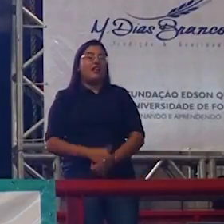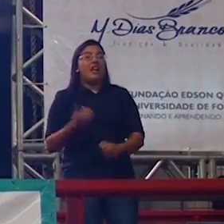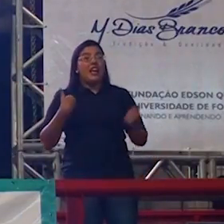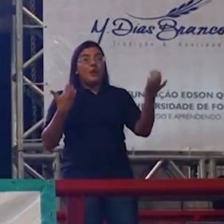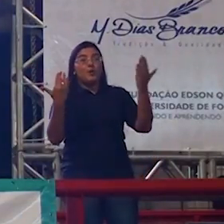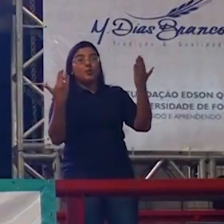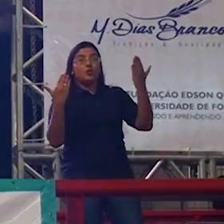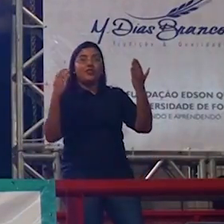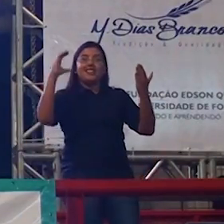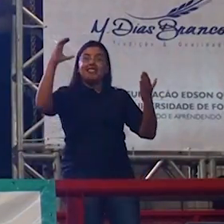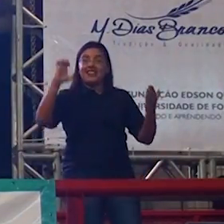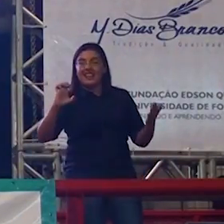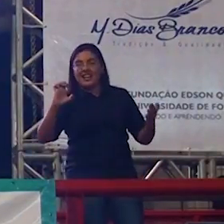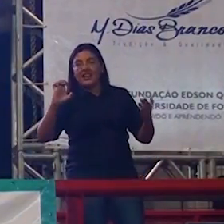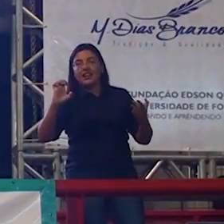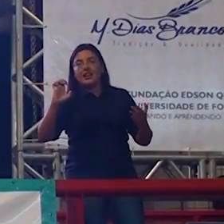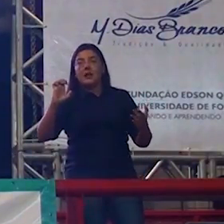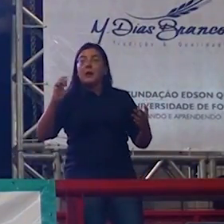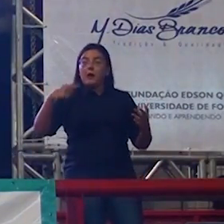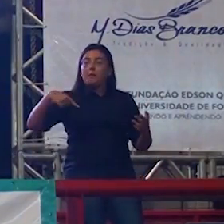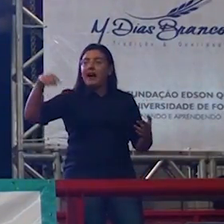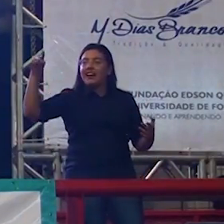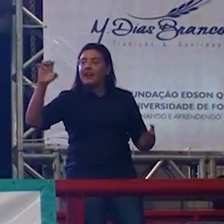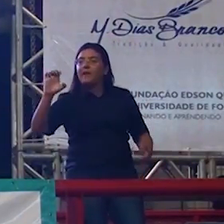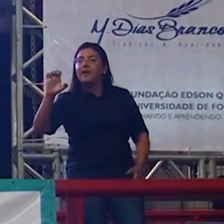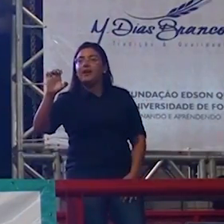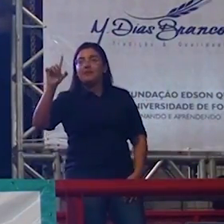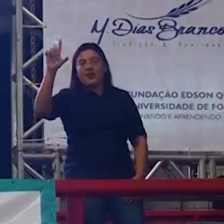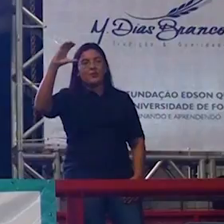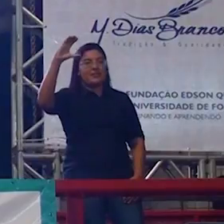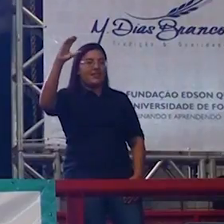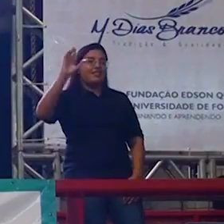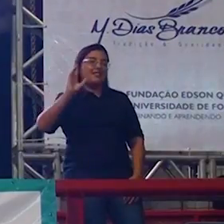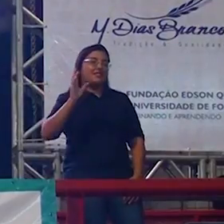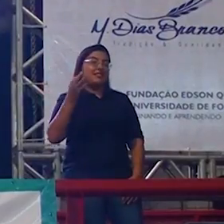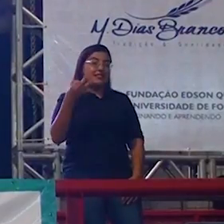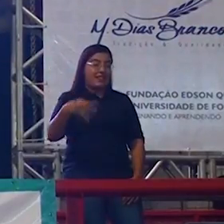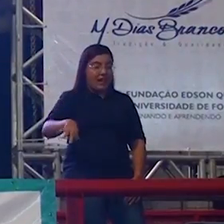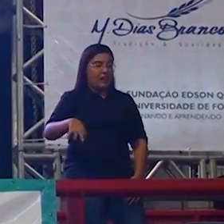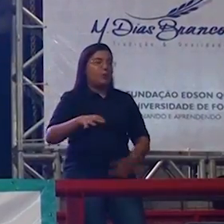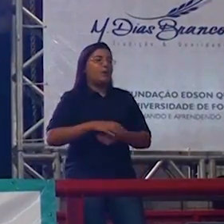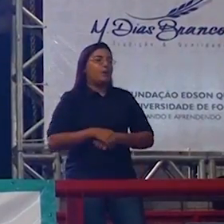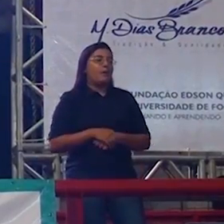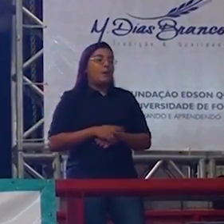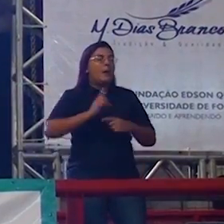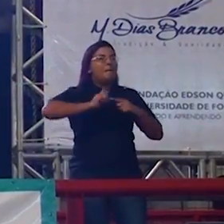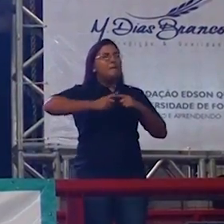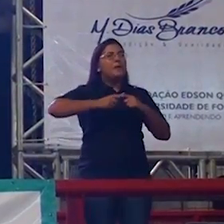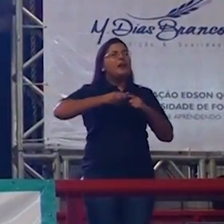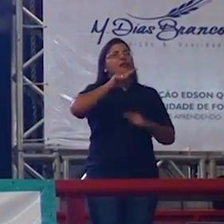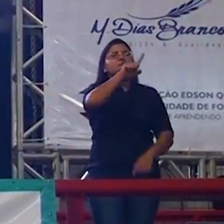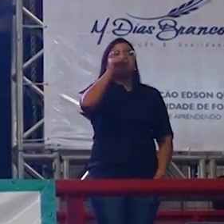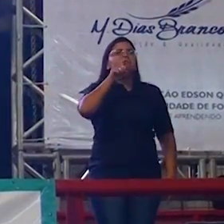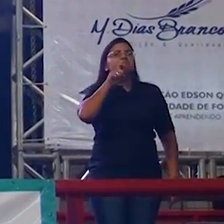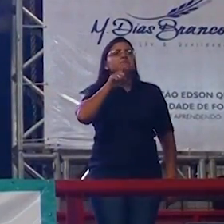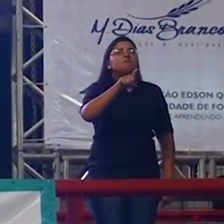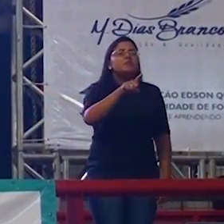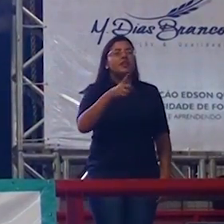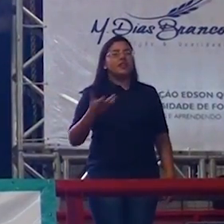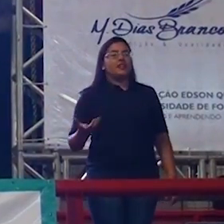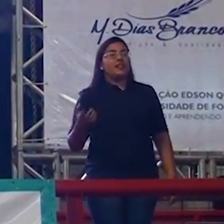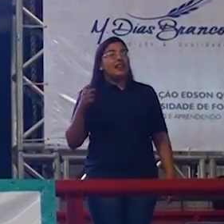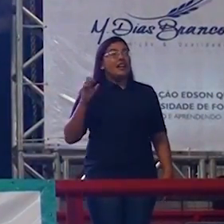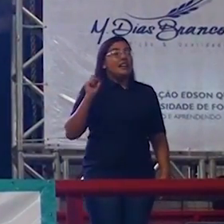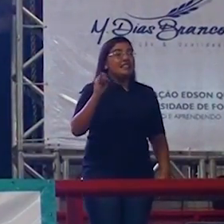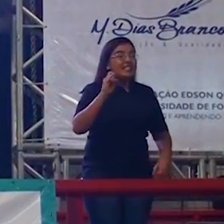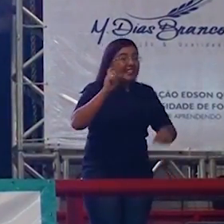2 itens, marquei o E, mas era o C. Por que que eu coloco uma exclamação? Porque